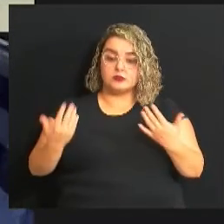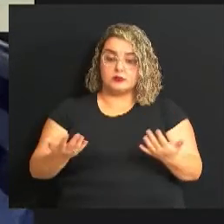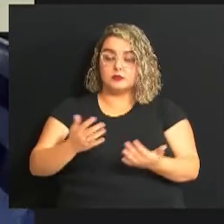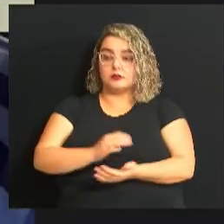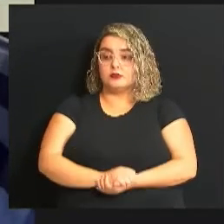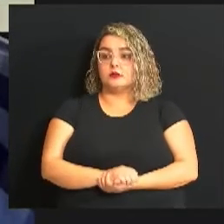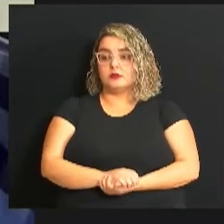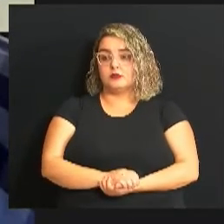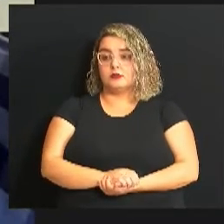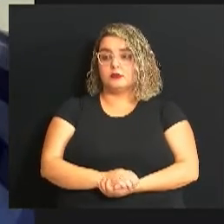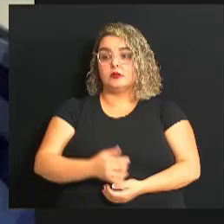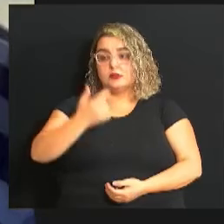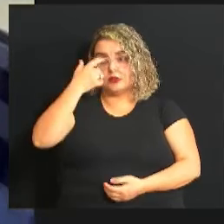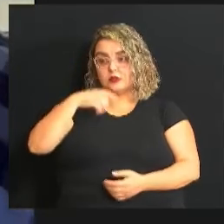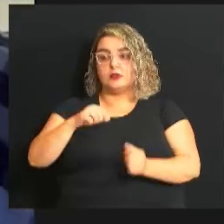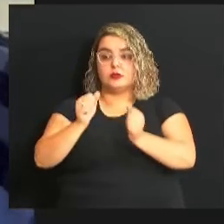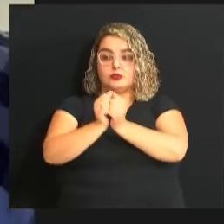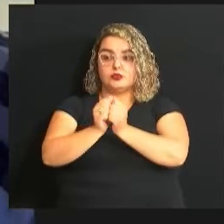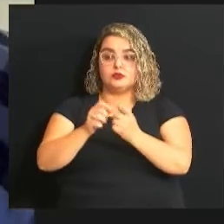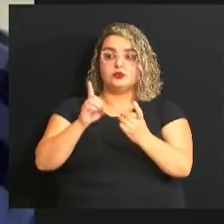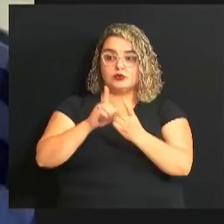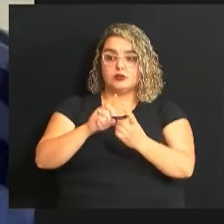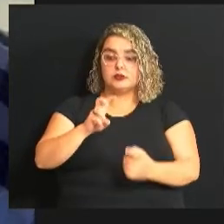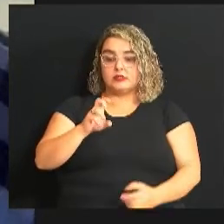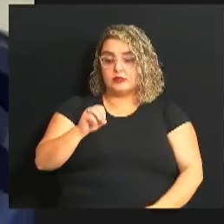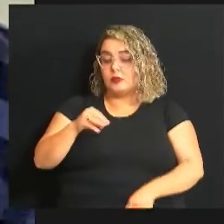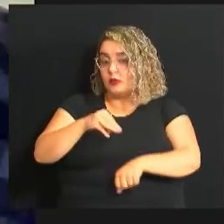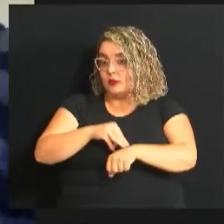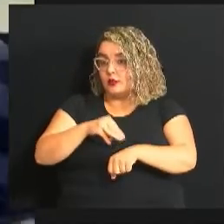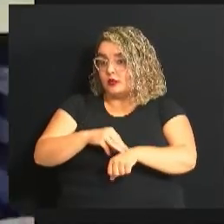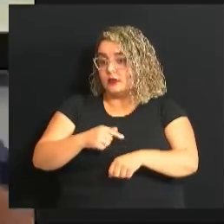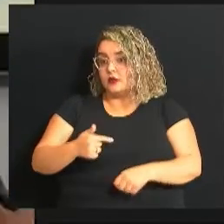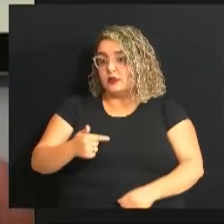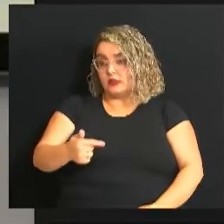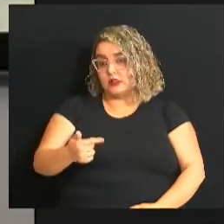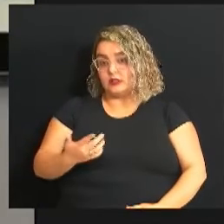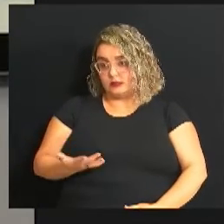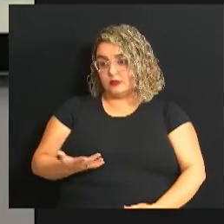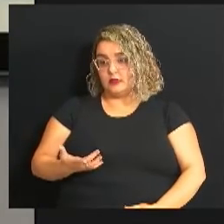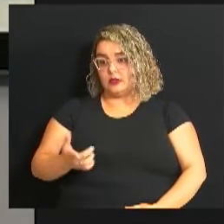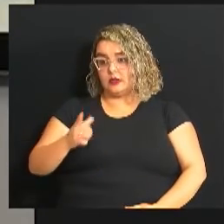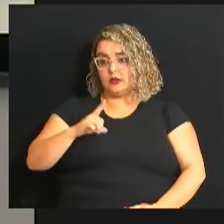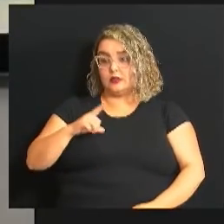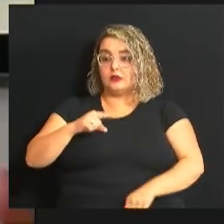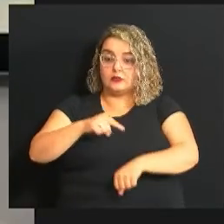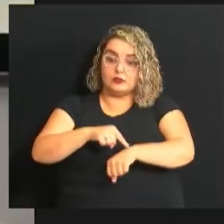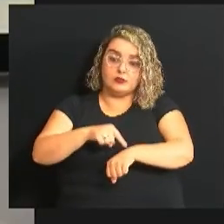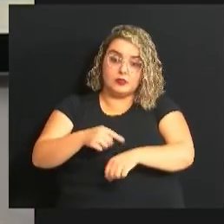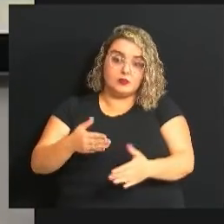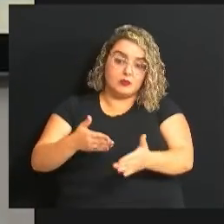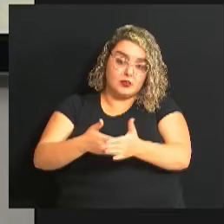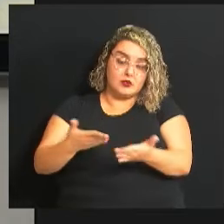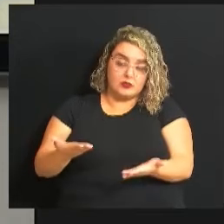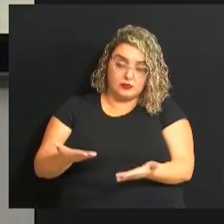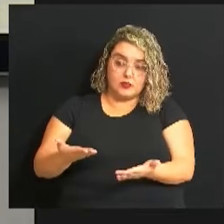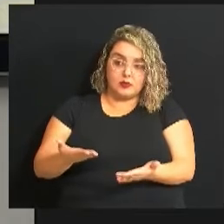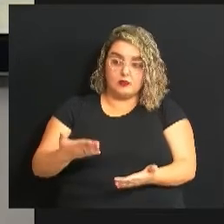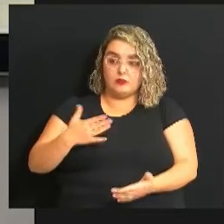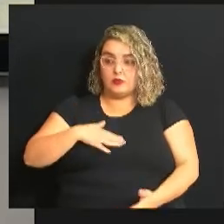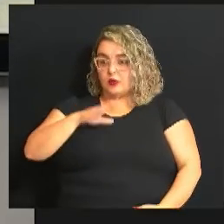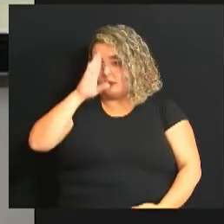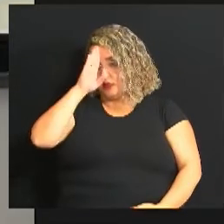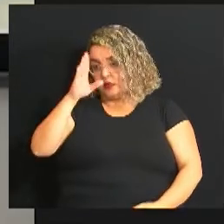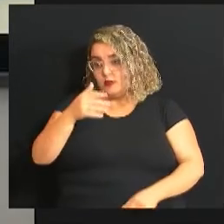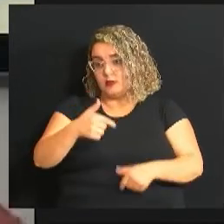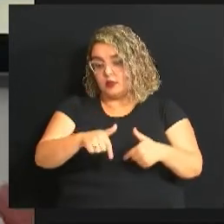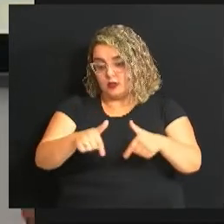eu vou estar com a criança 50 minutos por semana, né? Então, eu tenho um tempo que é bem limitado. Então, o meu principal trabalho, ou um dos meus principais